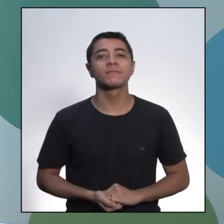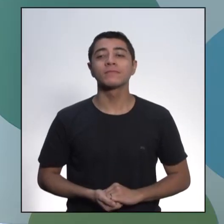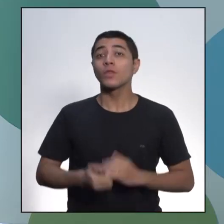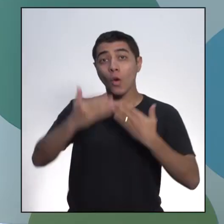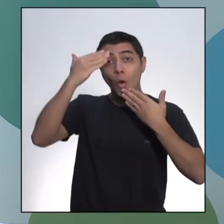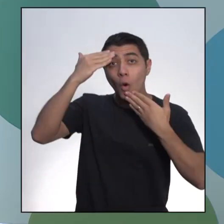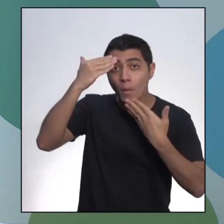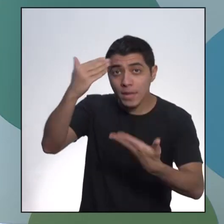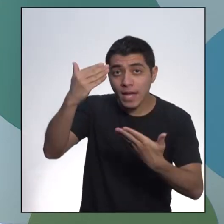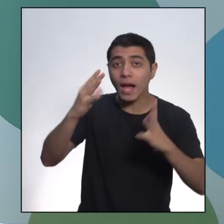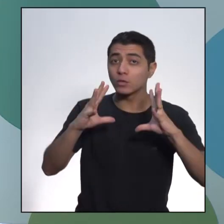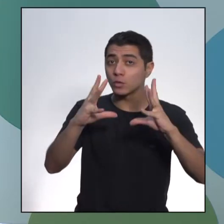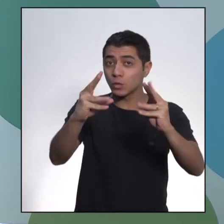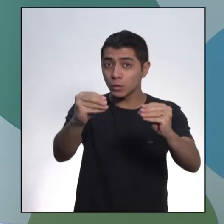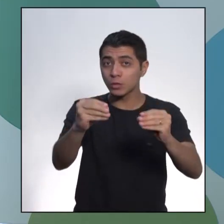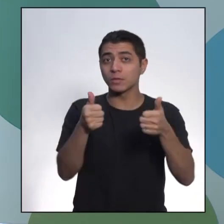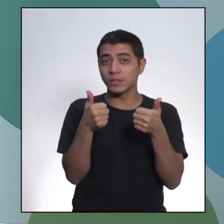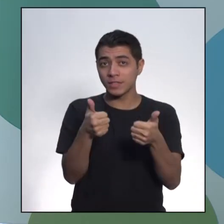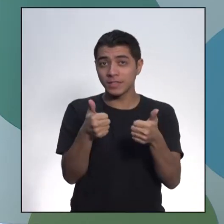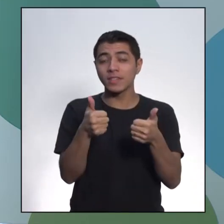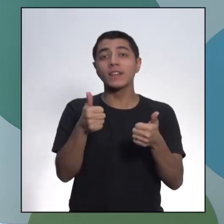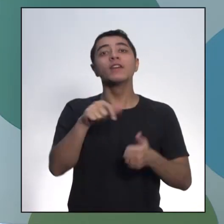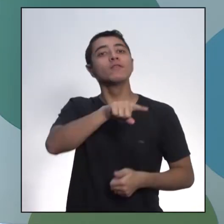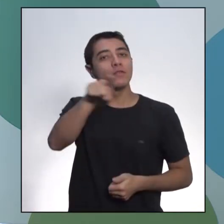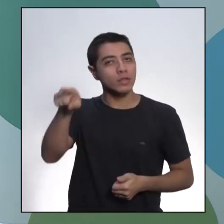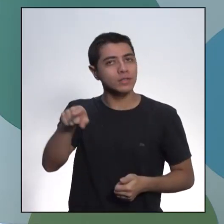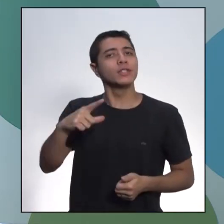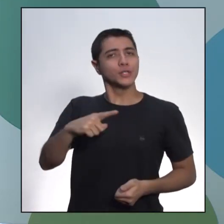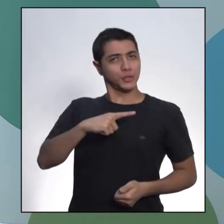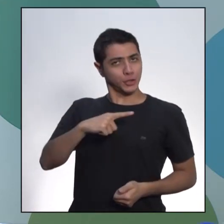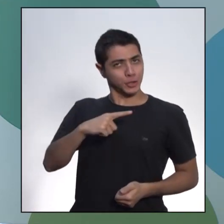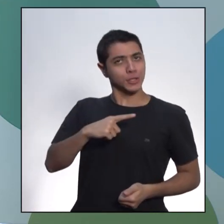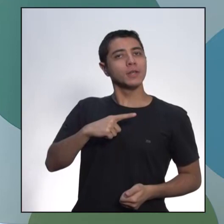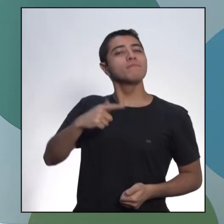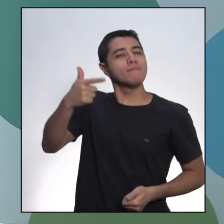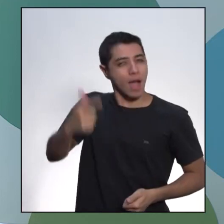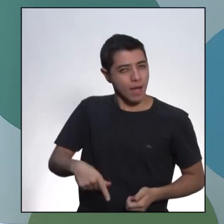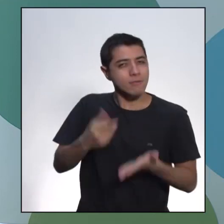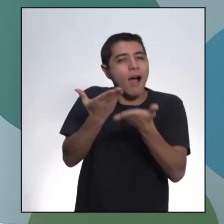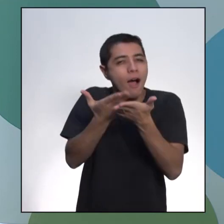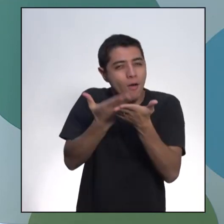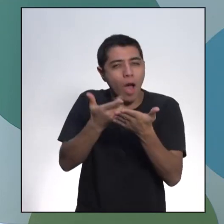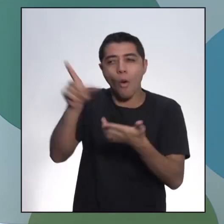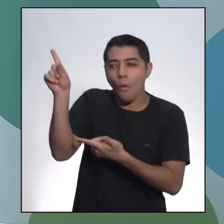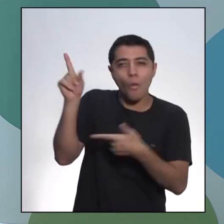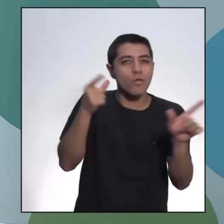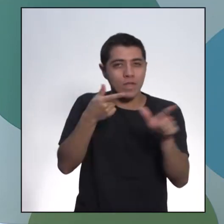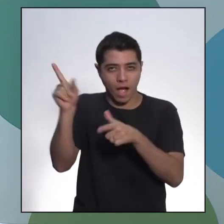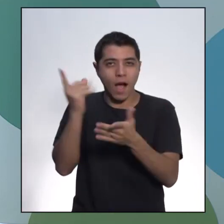Obrigada a todos. Vocês ainda têm uma programação pela frente